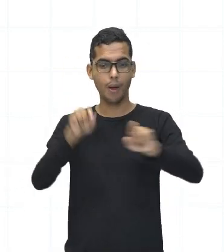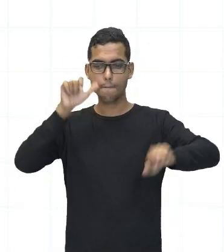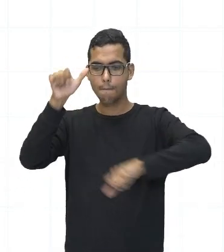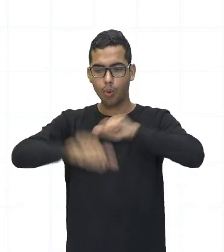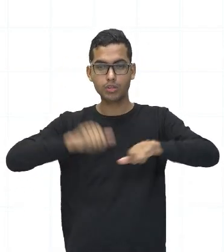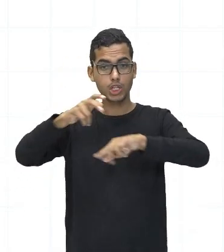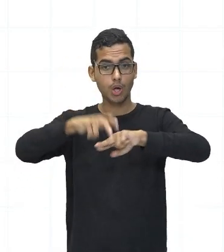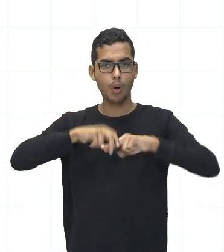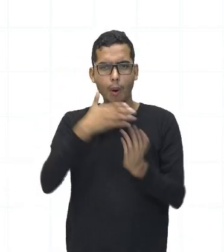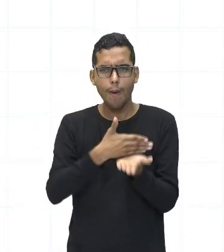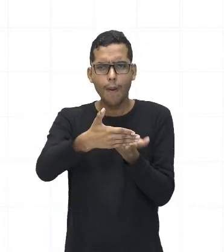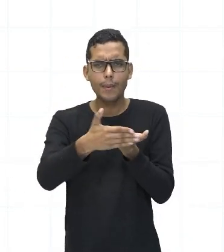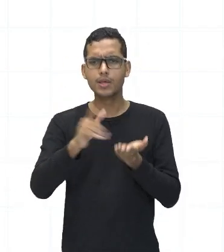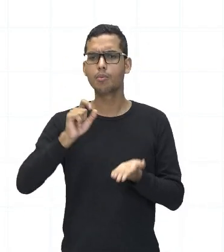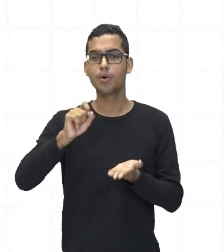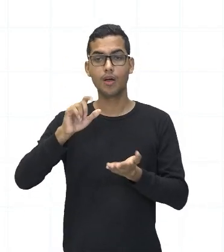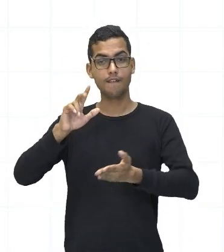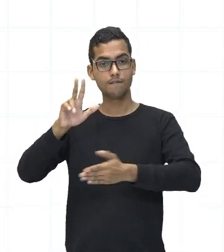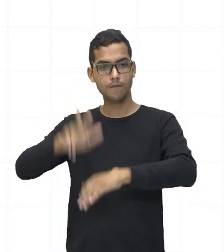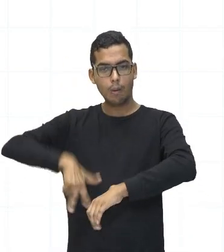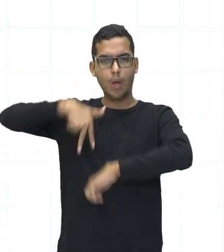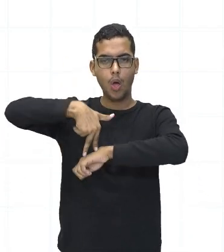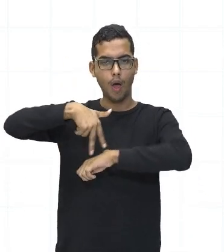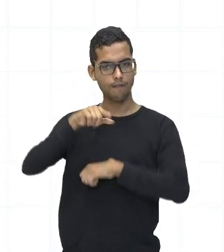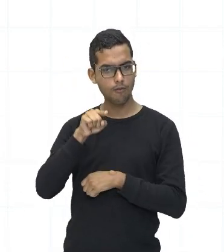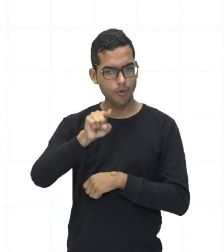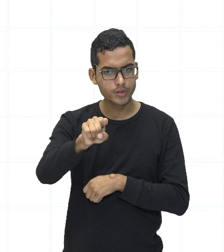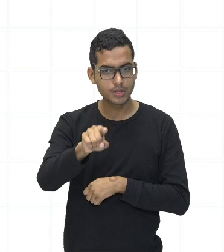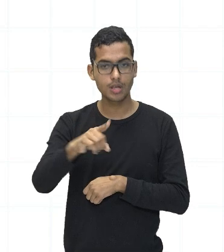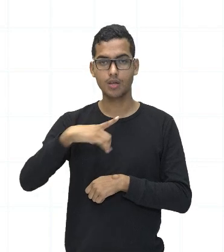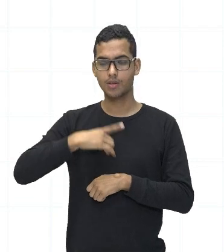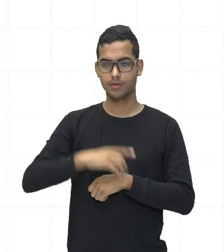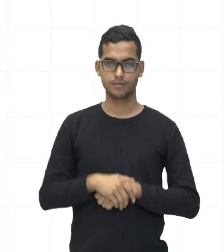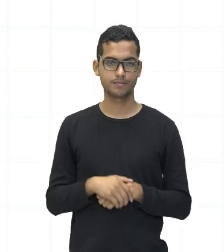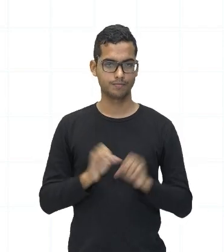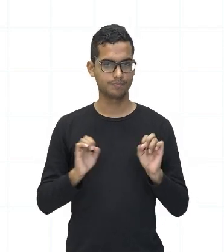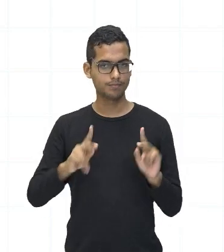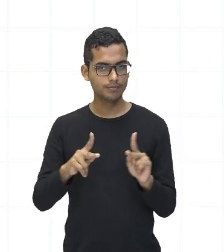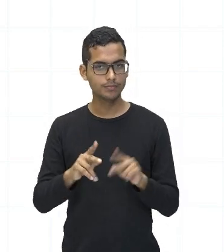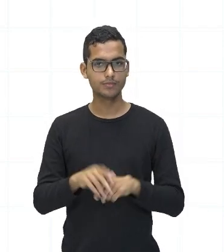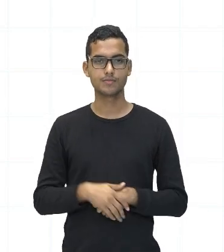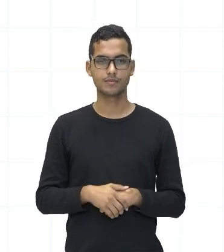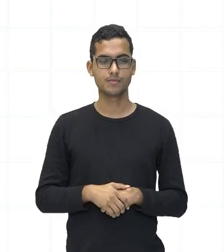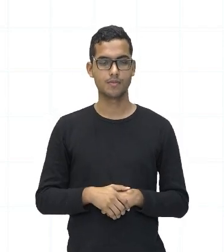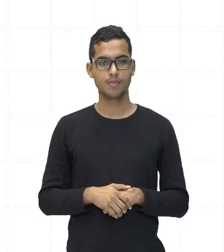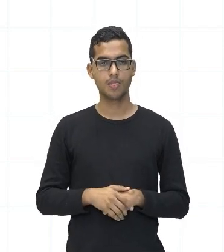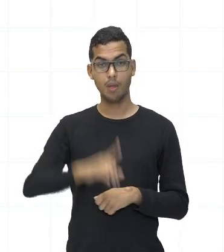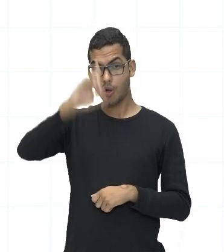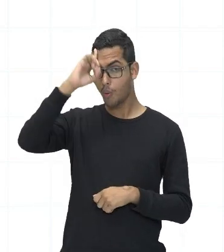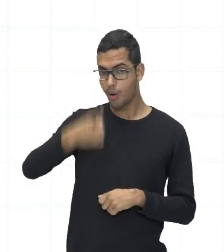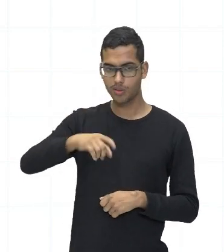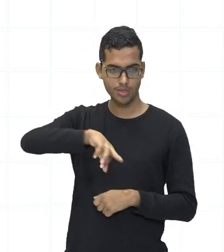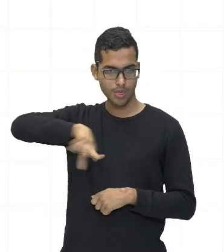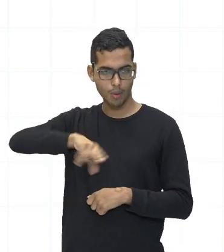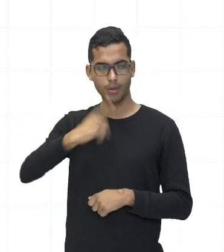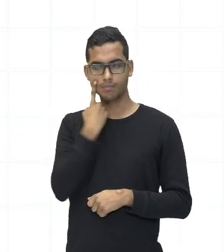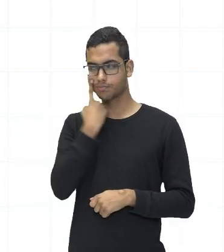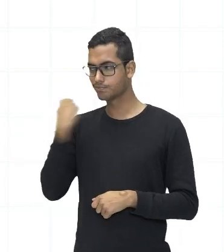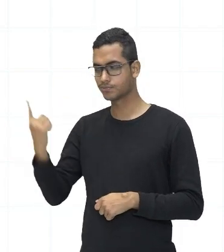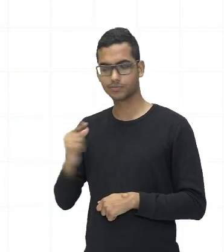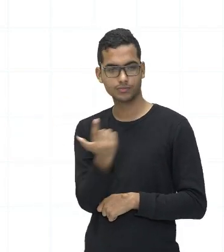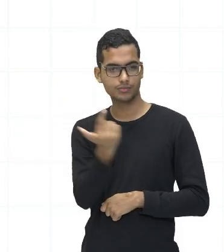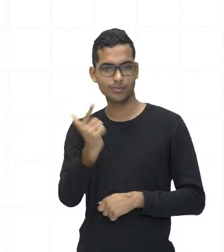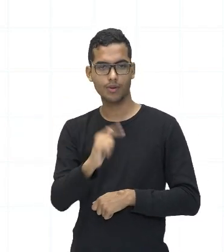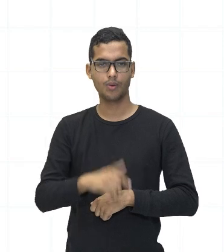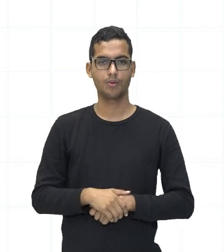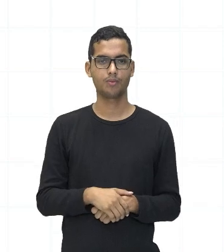por você. Isso é uma certeza, não é uma ordem, ok? Seguindo adiante, porque temos mais verbos. Olhem